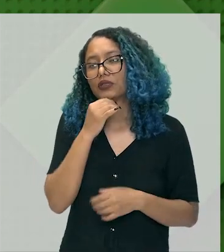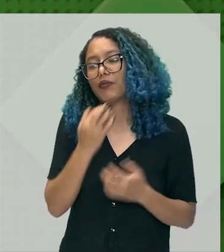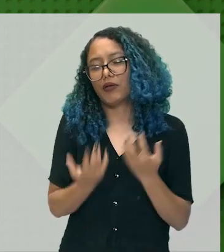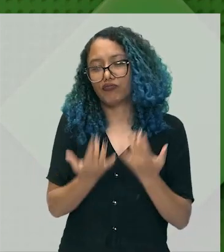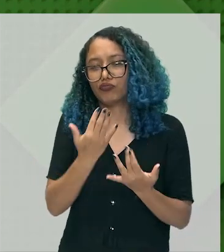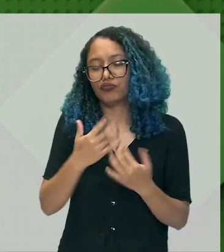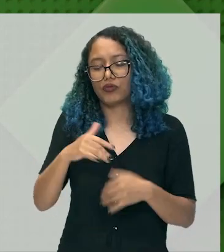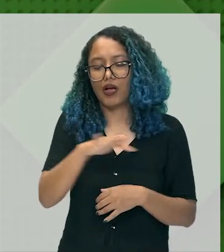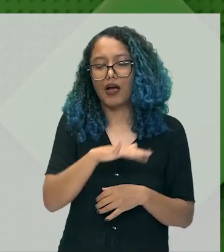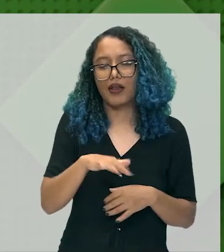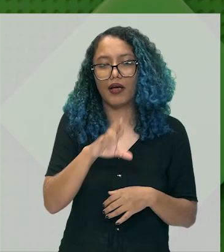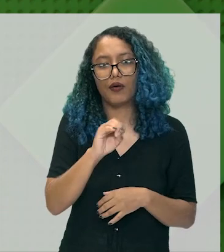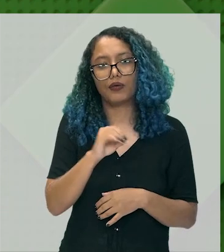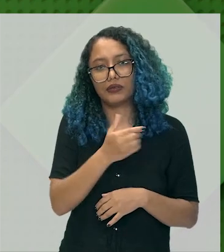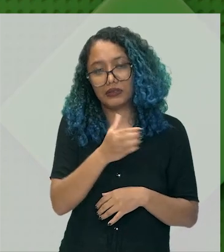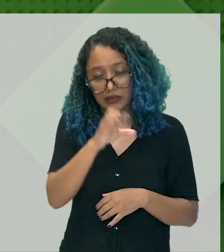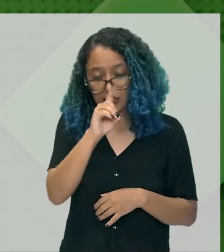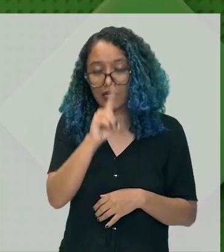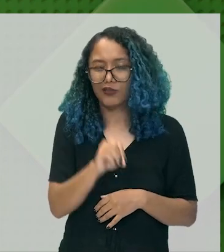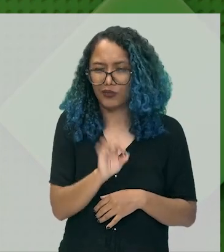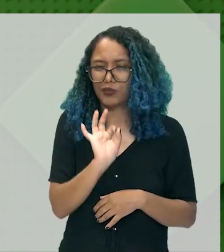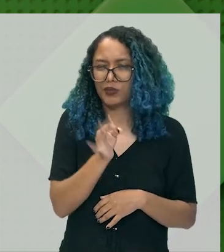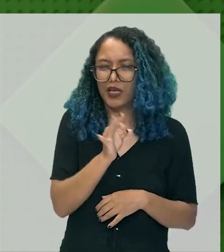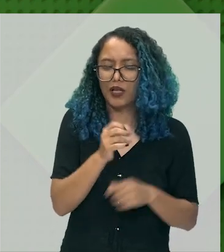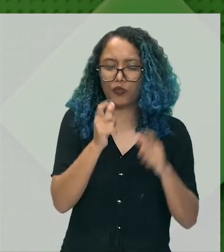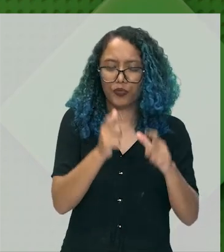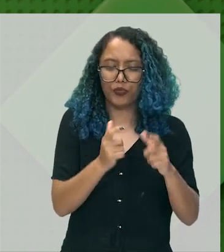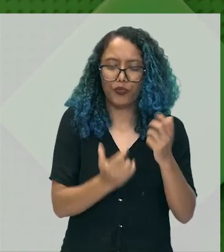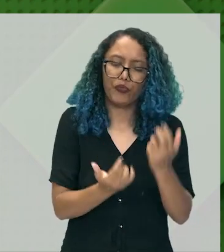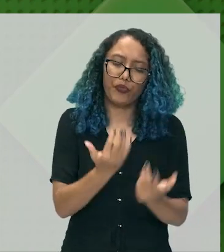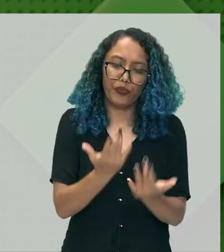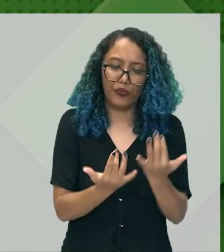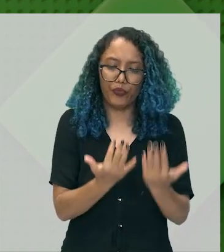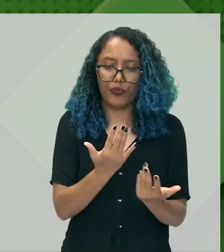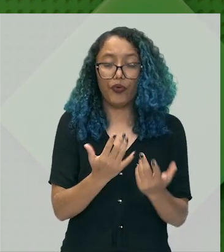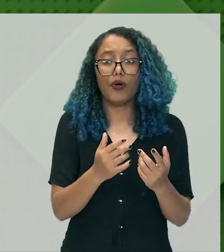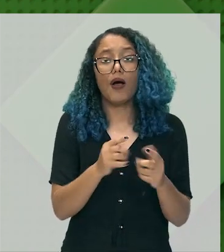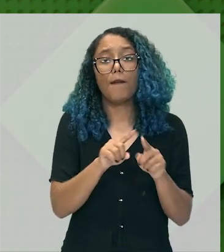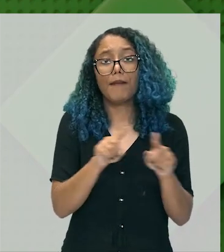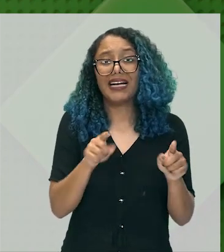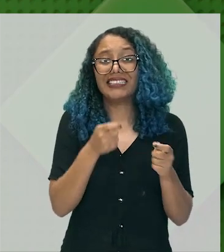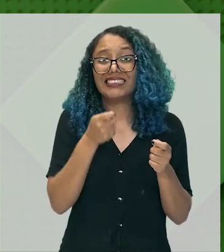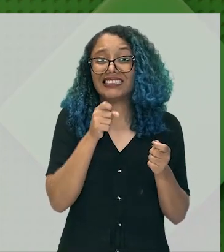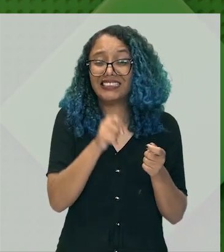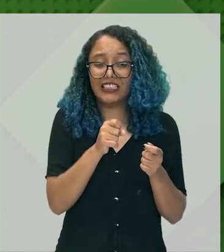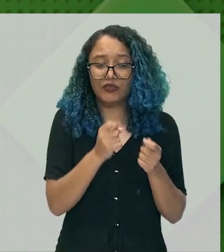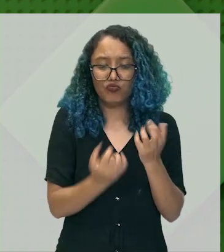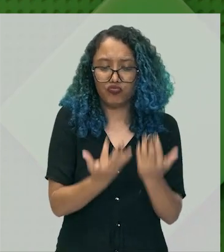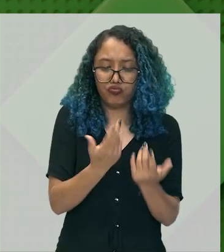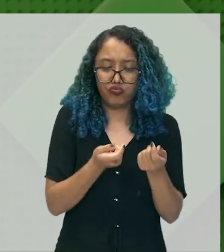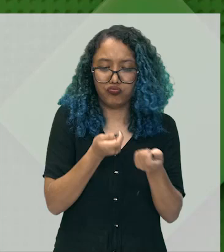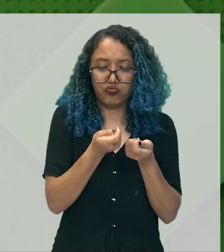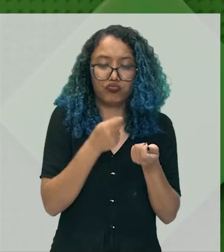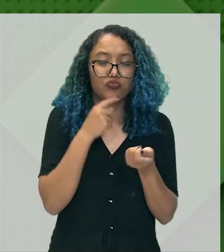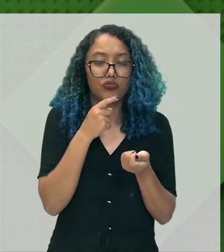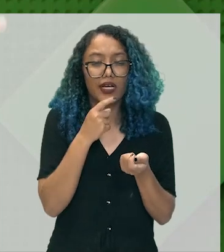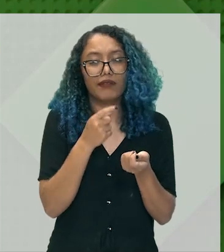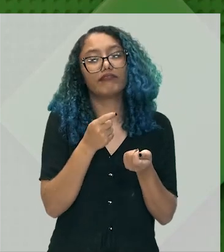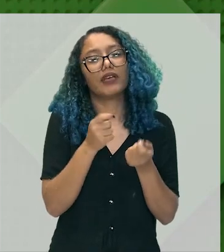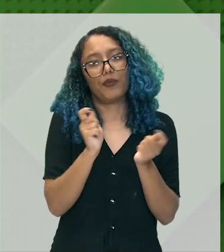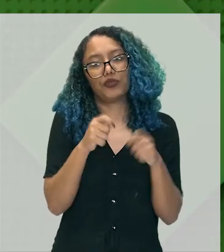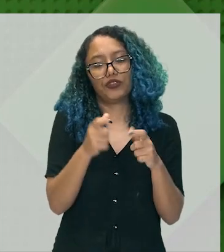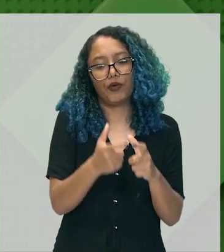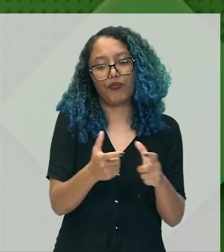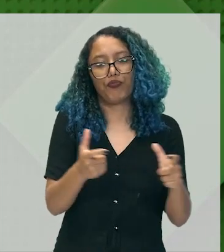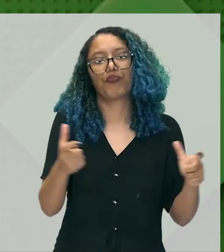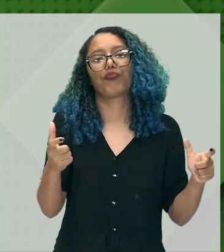áreas de roçado, e que aí pode ter o descontrole desse fogo e